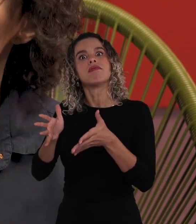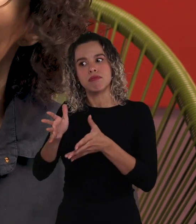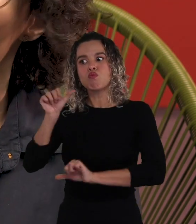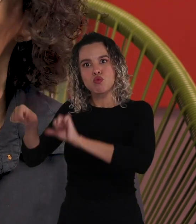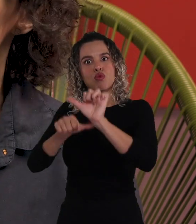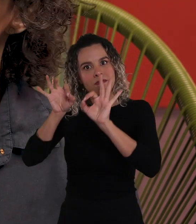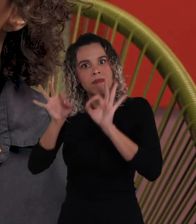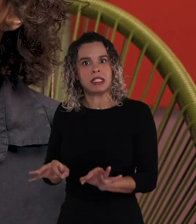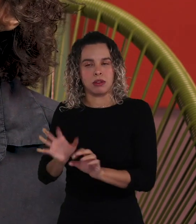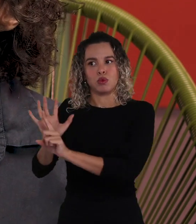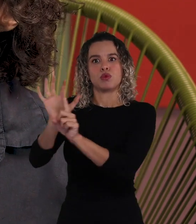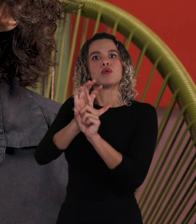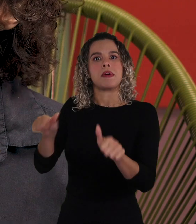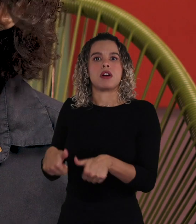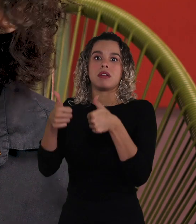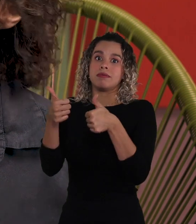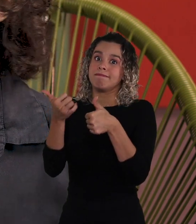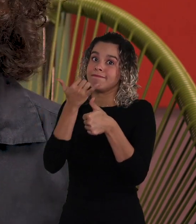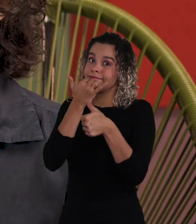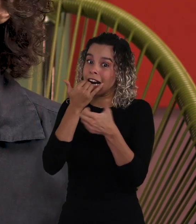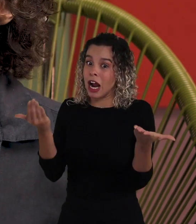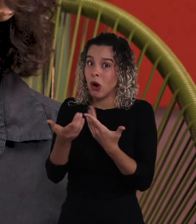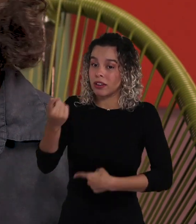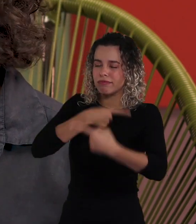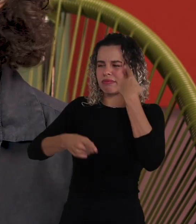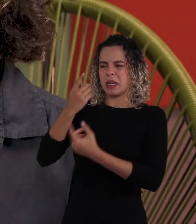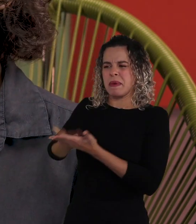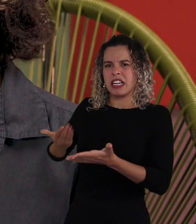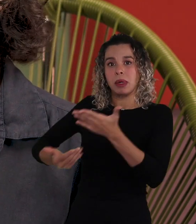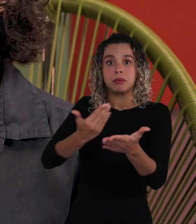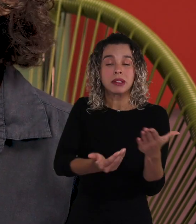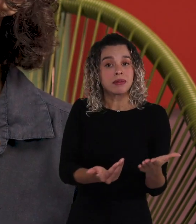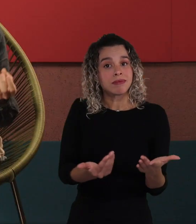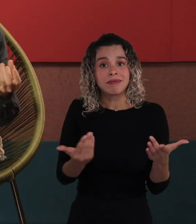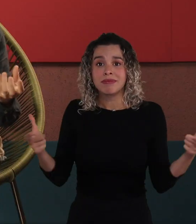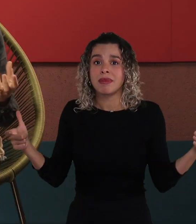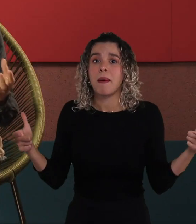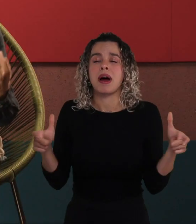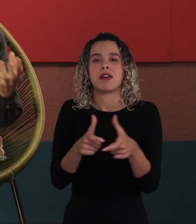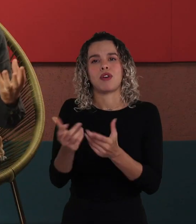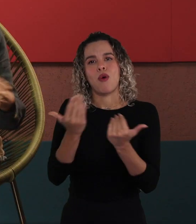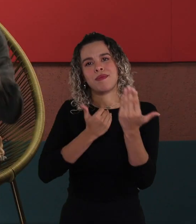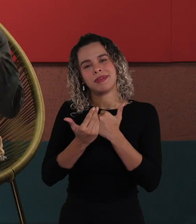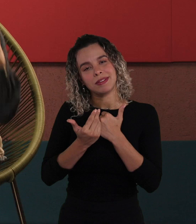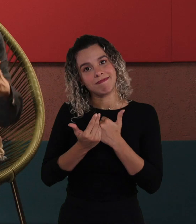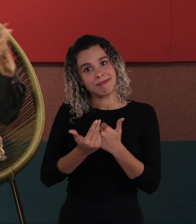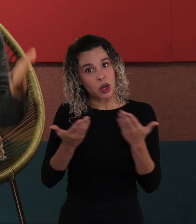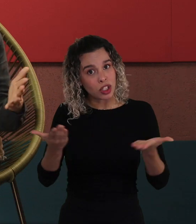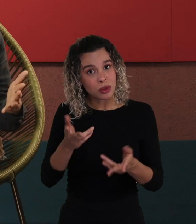realmente efeito na mesa das pessoas, a gente viu, por outro lado, o regresso dessas políticas e hoje uma população